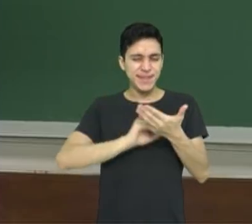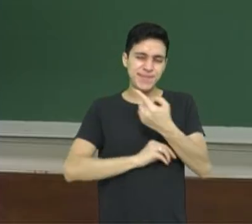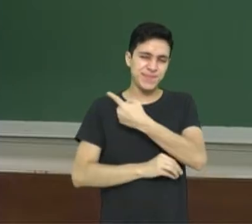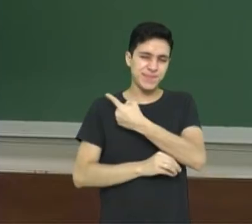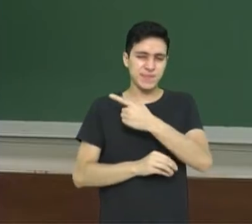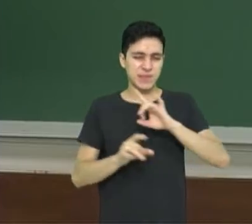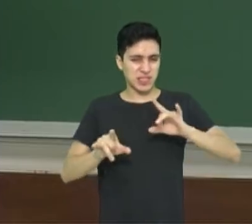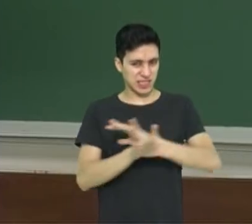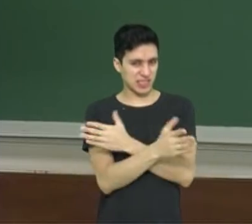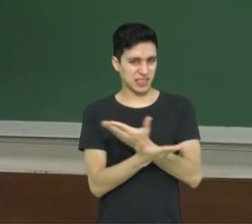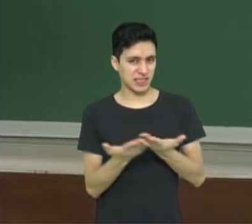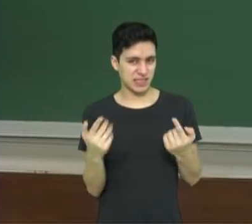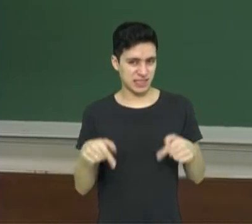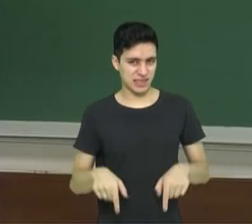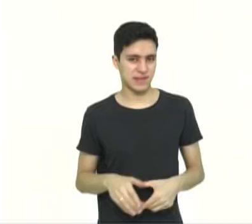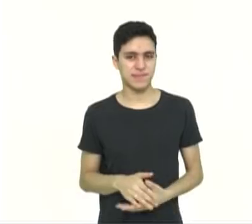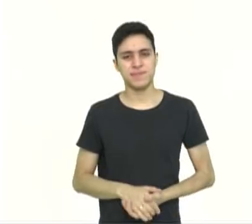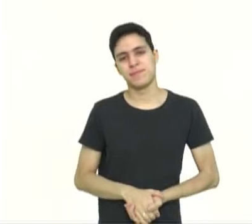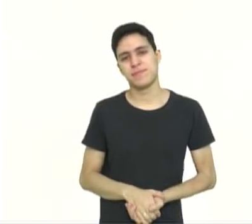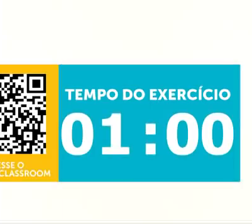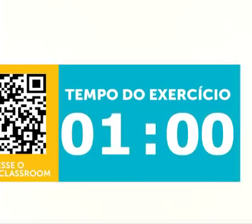resolução e vamos fechar essa questão.